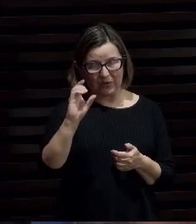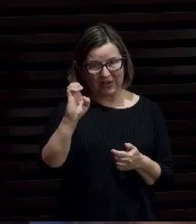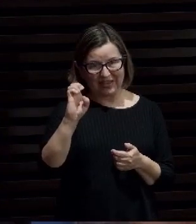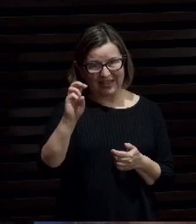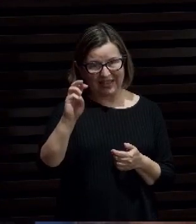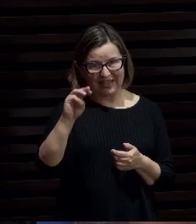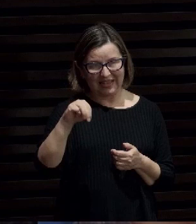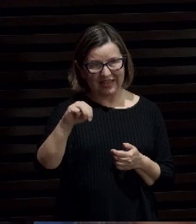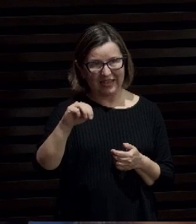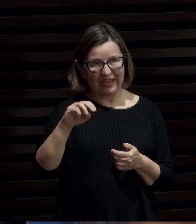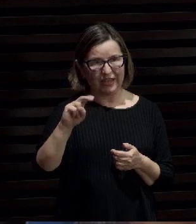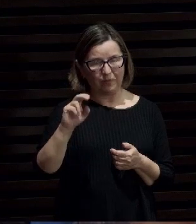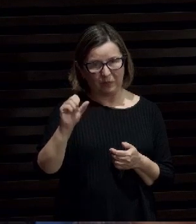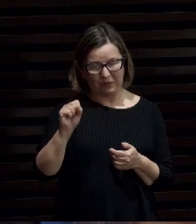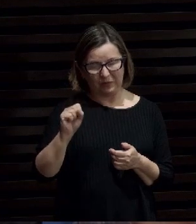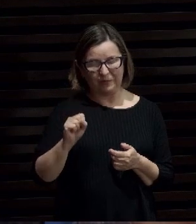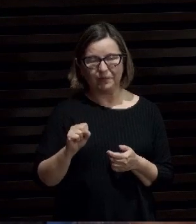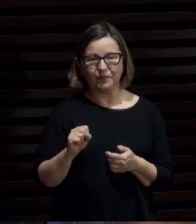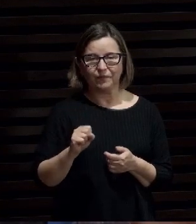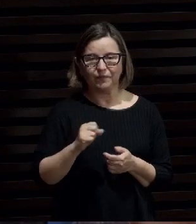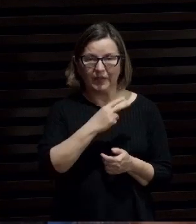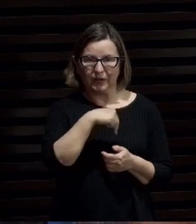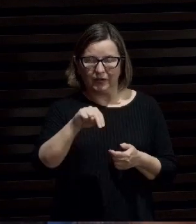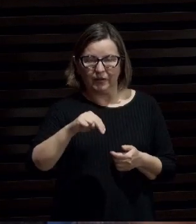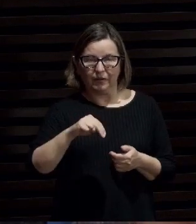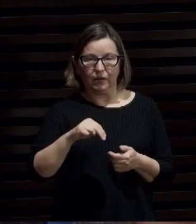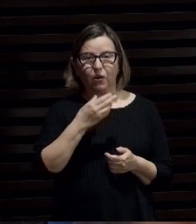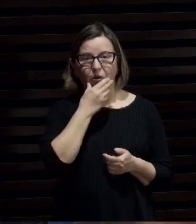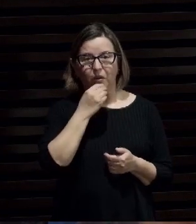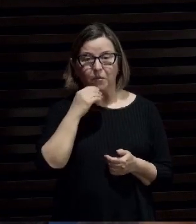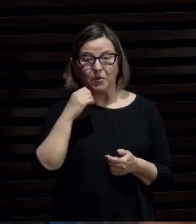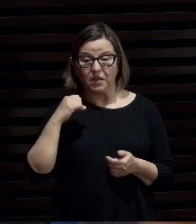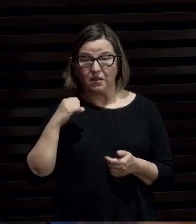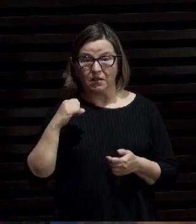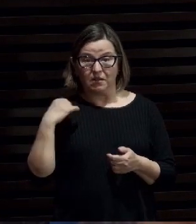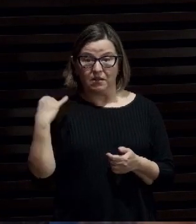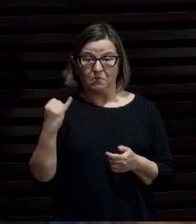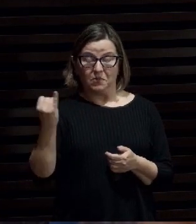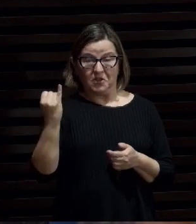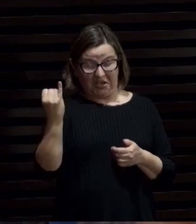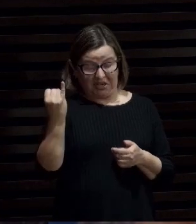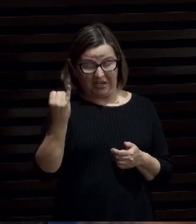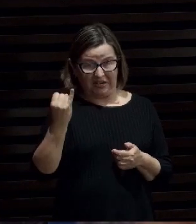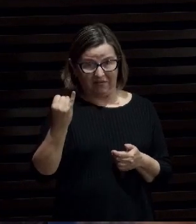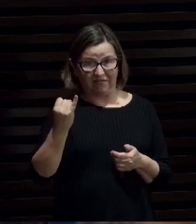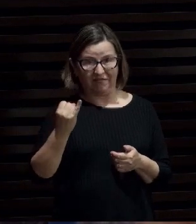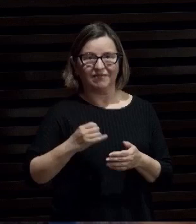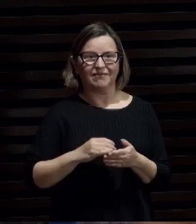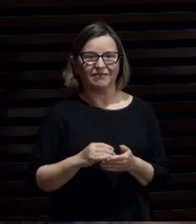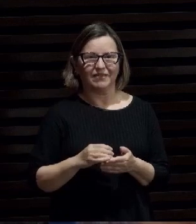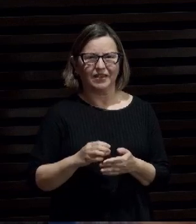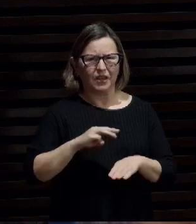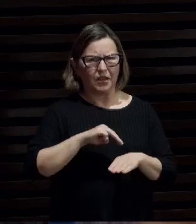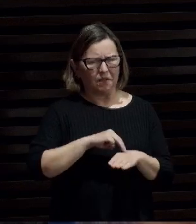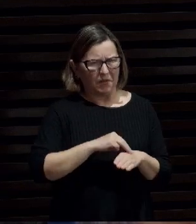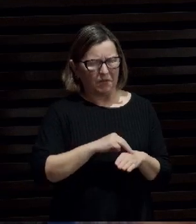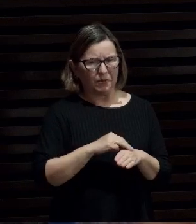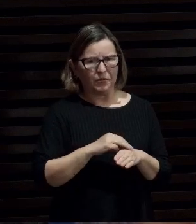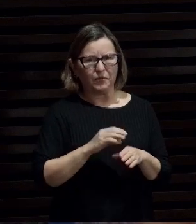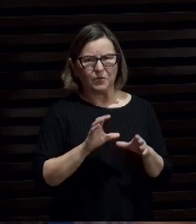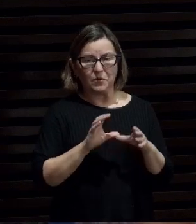judeus. Nicodemos era um homem muito importante. Ele era um fariseu dos fariseus. Ele era membro do Sinédrio,